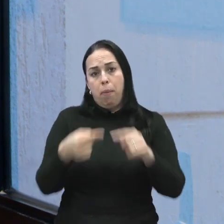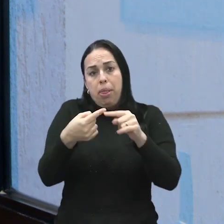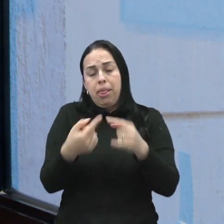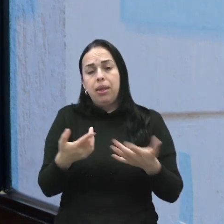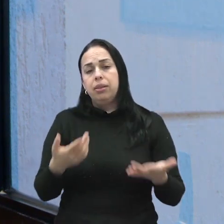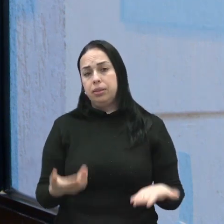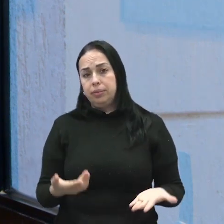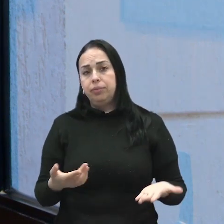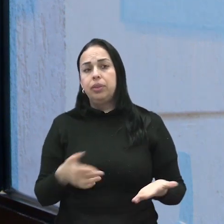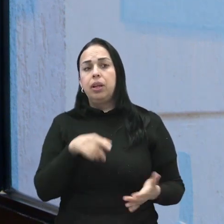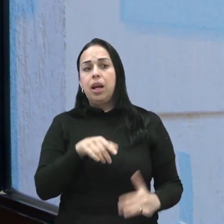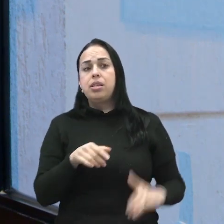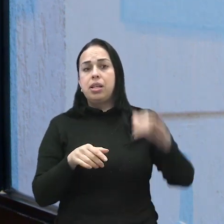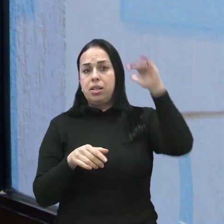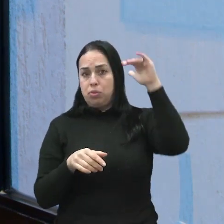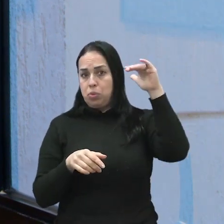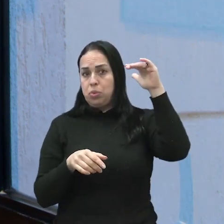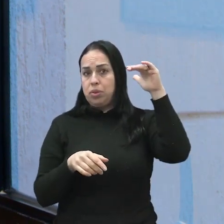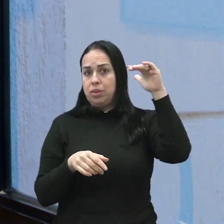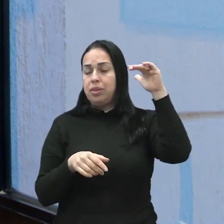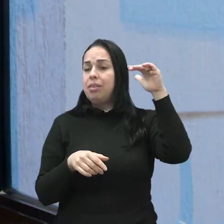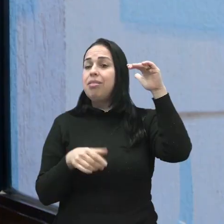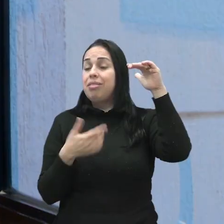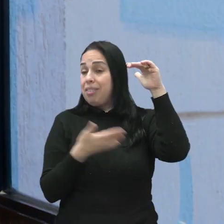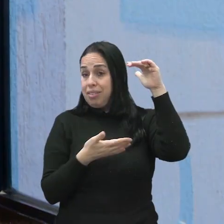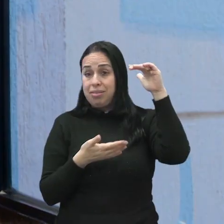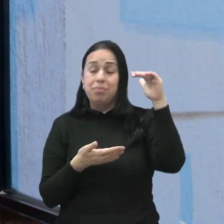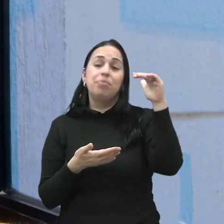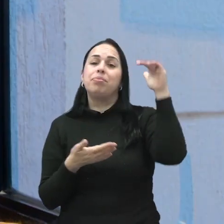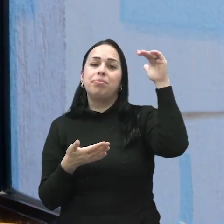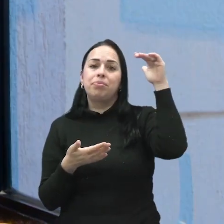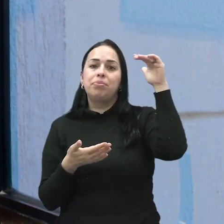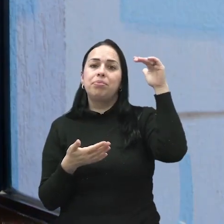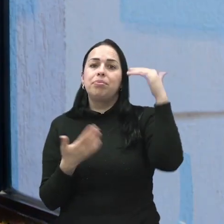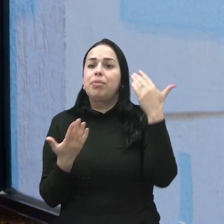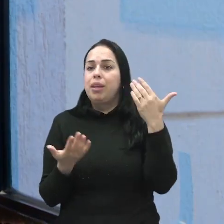isso. Como que esse adulto vai chegar na